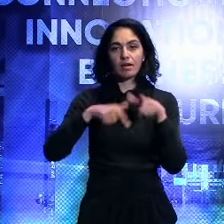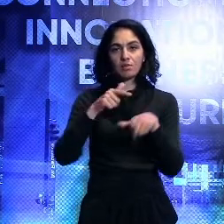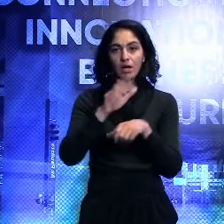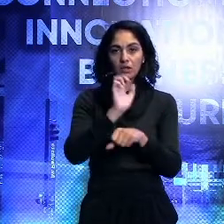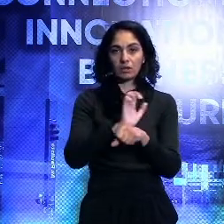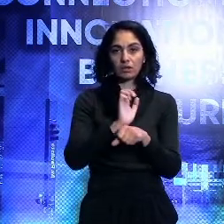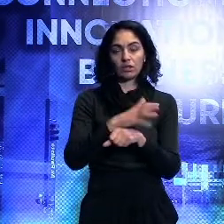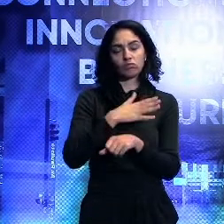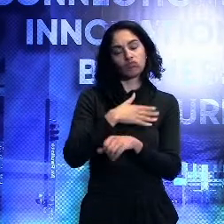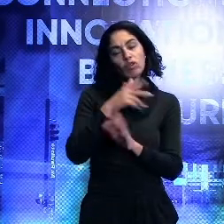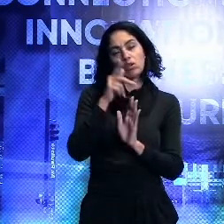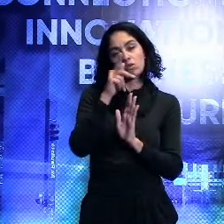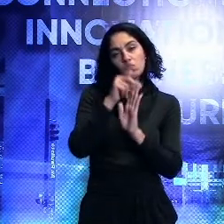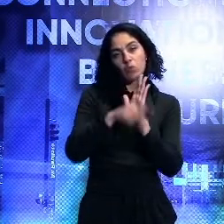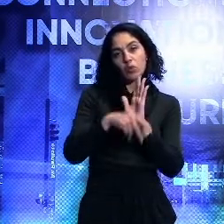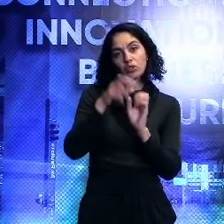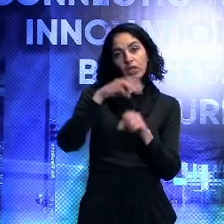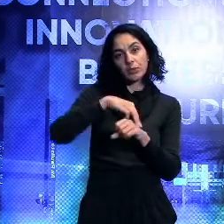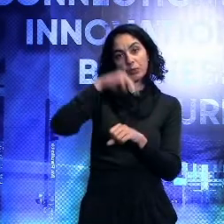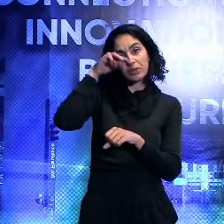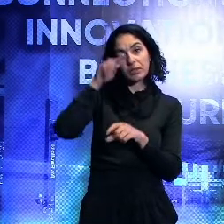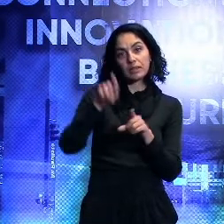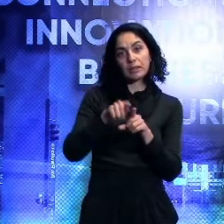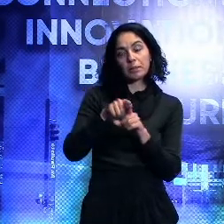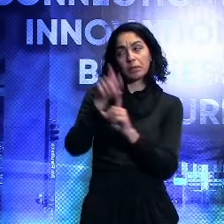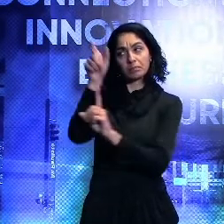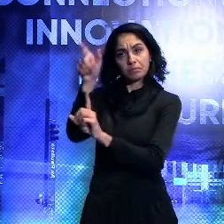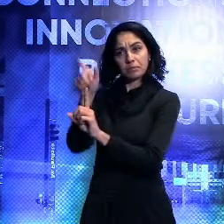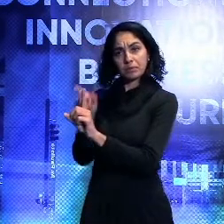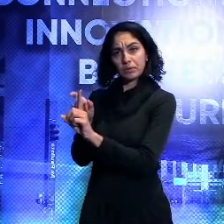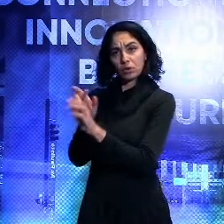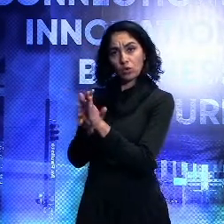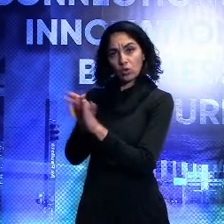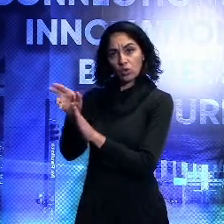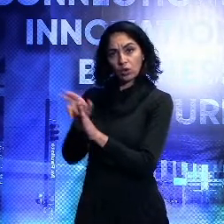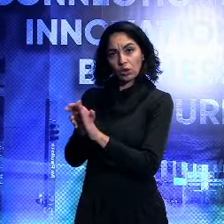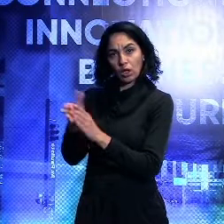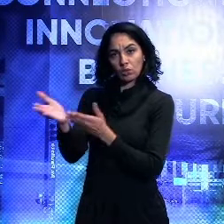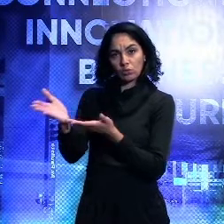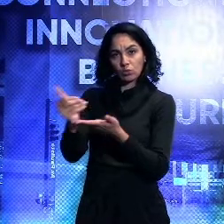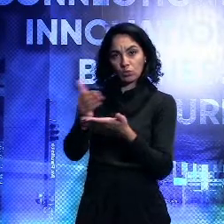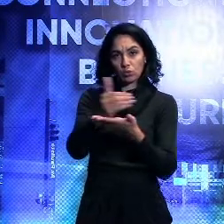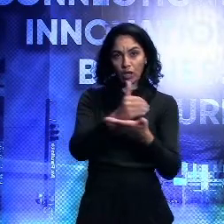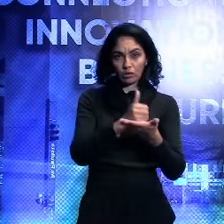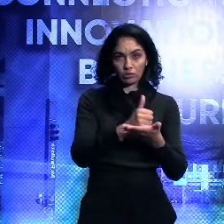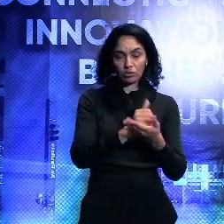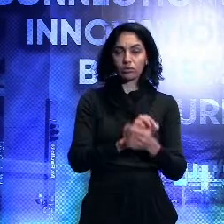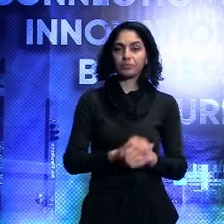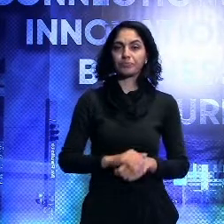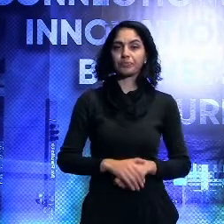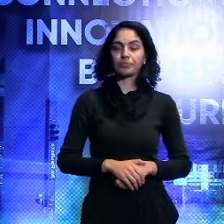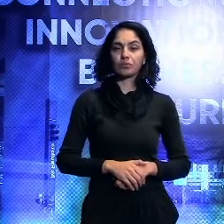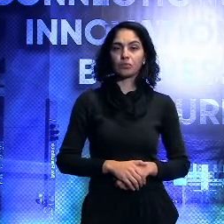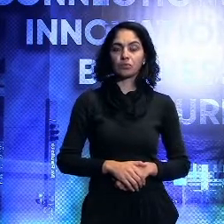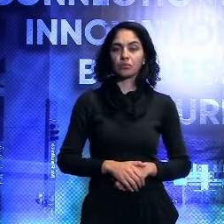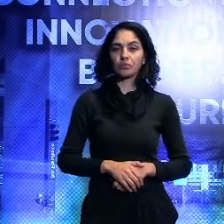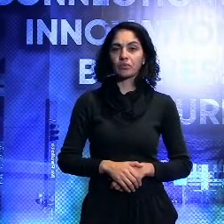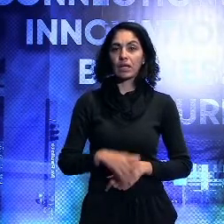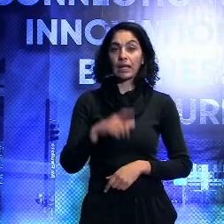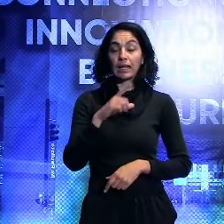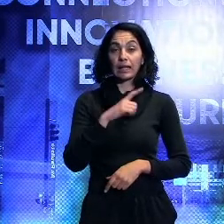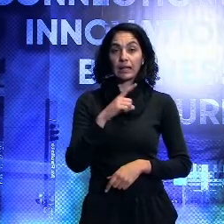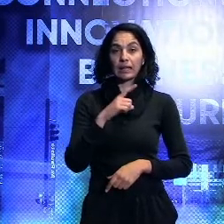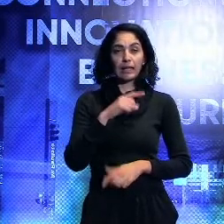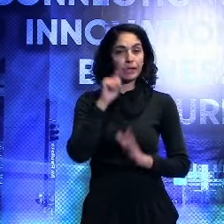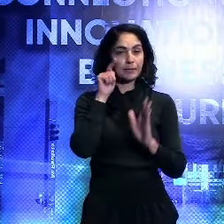de mestrado e sobre personas orientadas por dados, ou Data-Driven Personas. A gente tem uma enquete